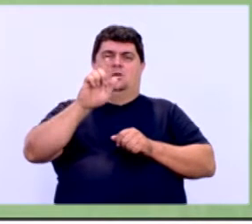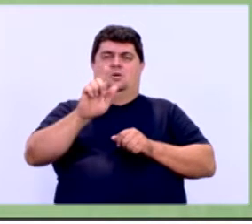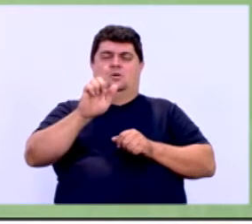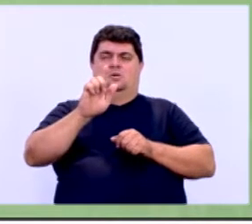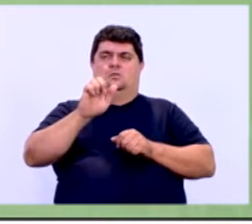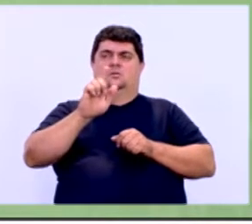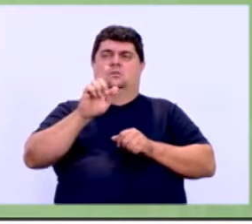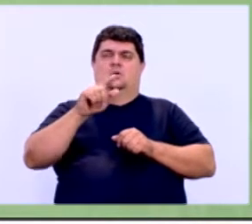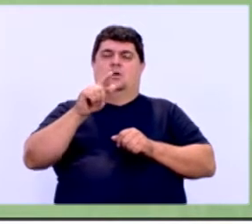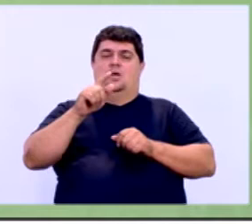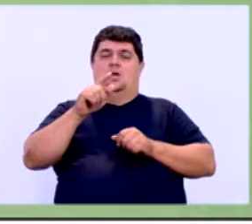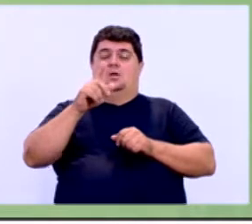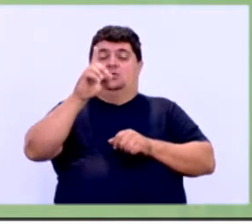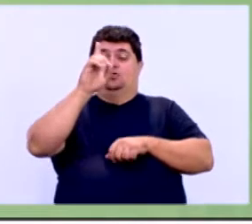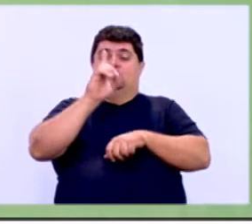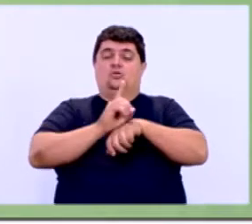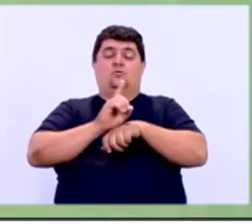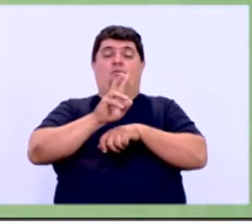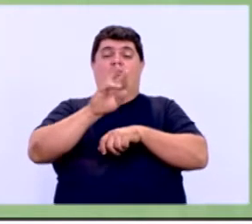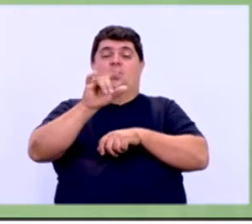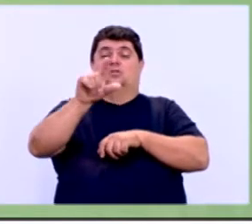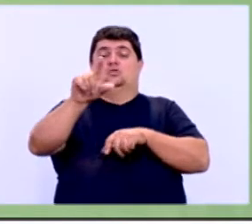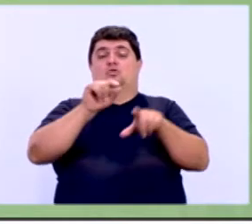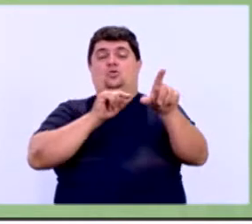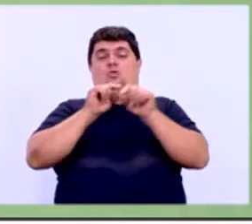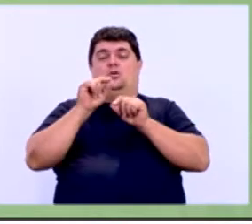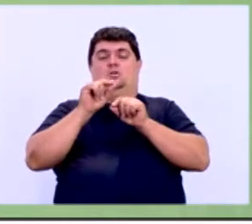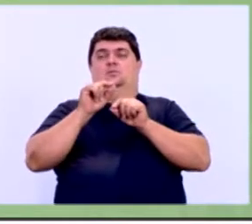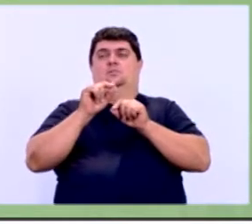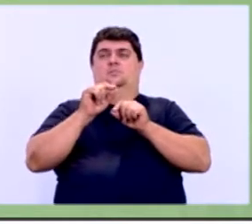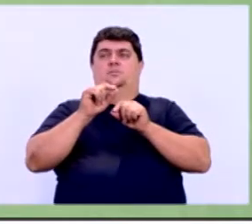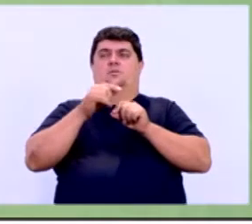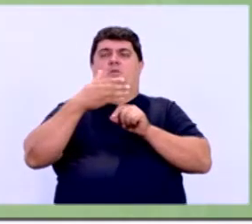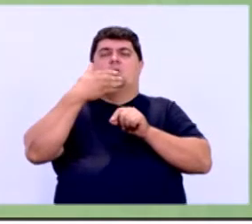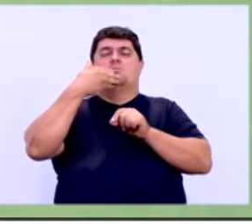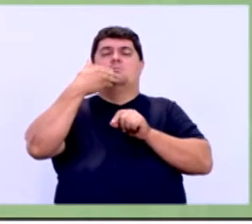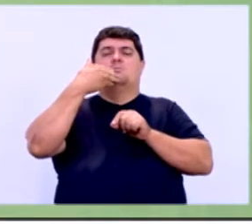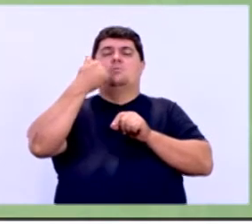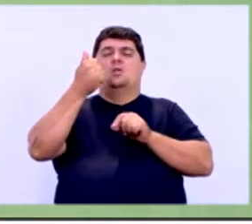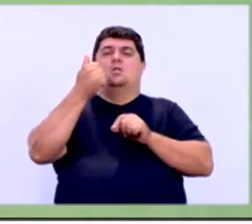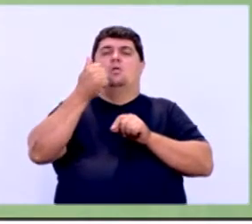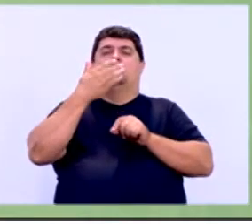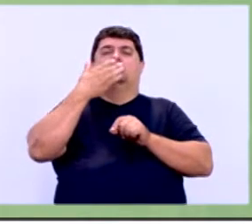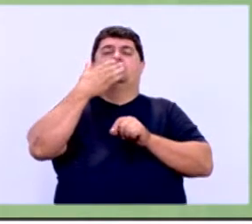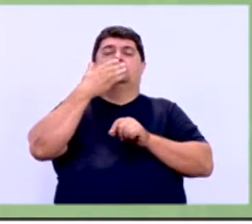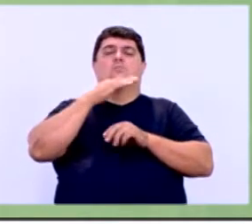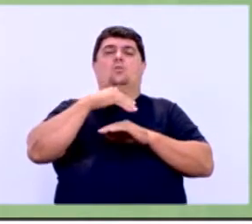o gestor financeiro é que vai decidir qual o melhor tipo